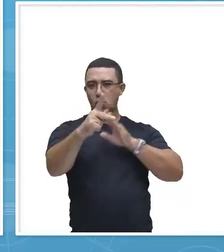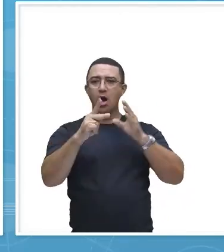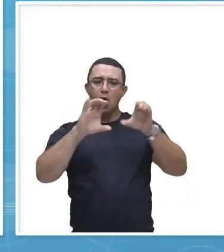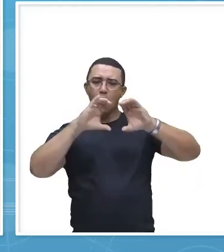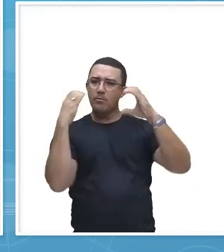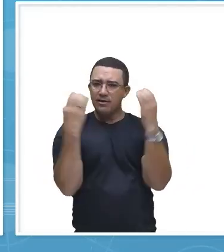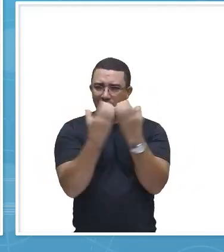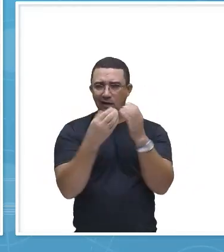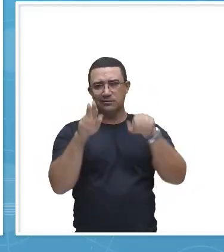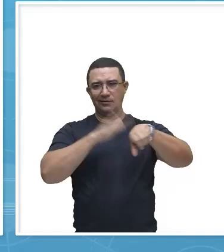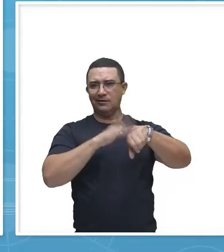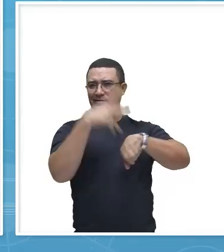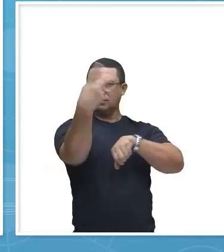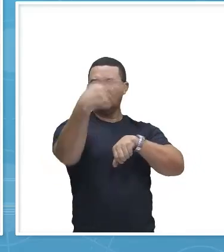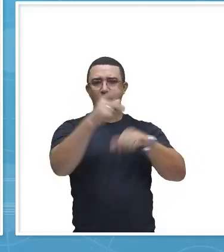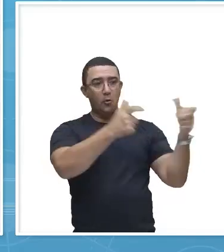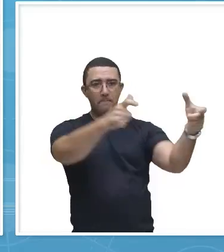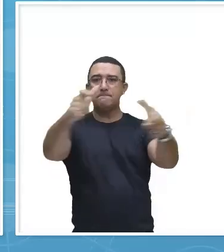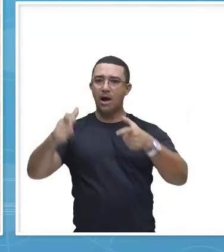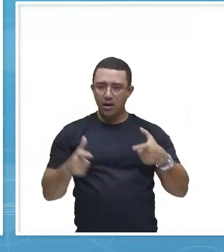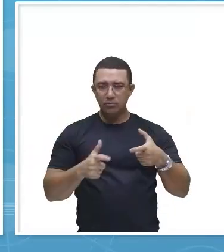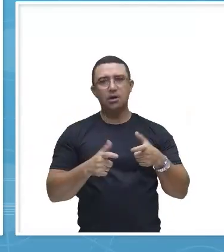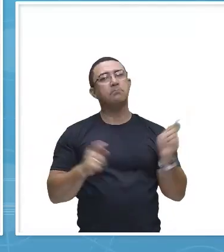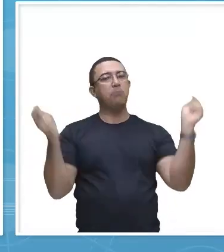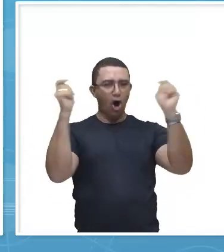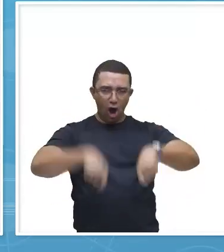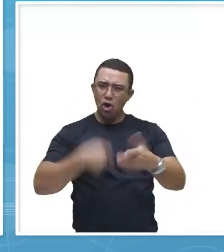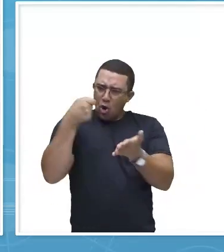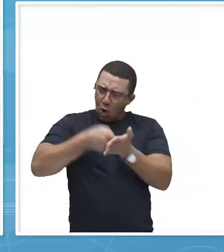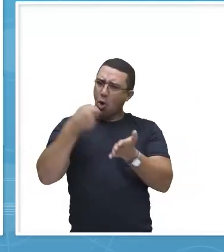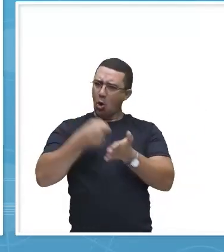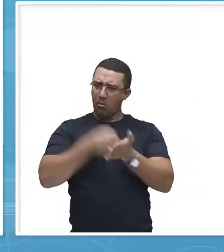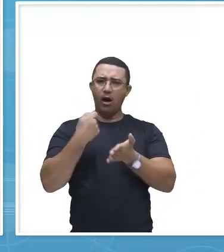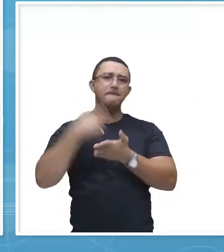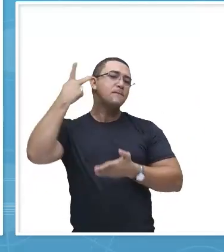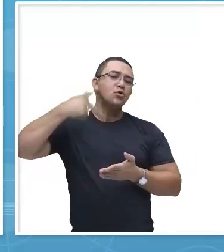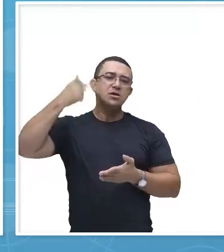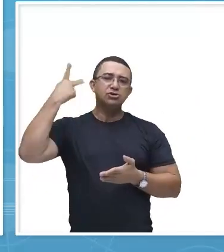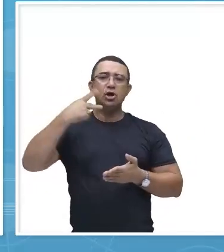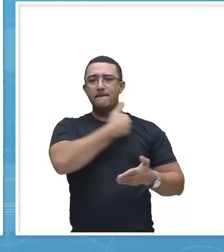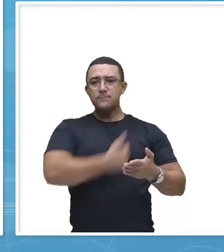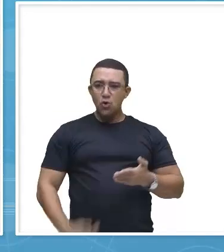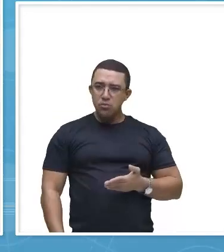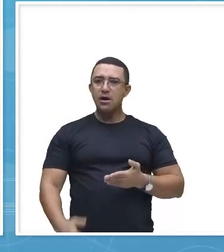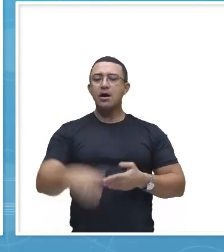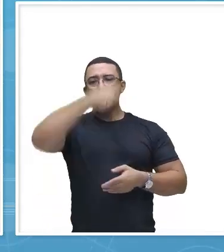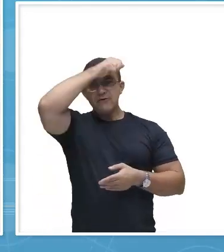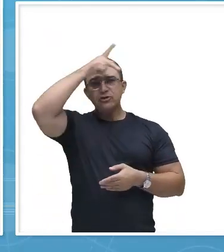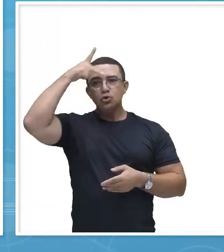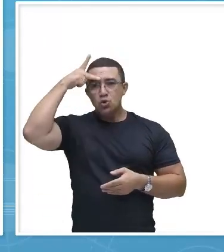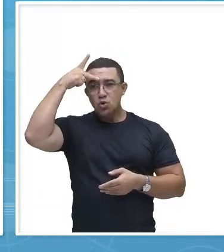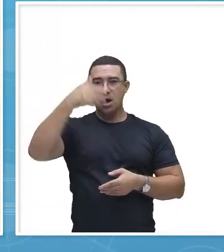bairros, melhor vocês podem cobrar políticas públicas para a prefeitura e para o Estado. Lembra que